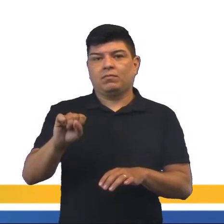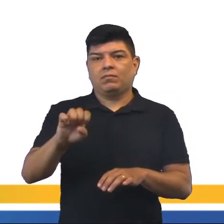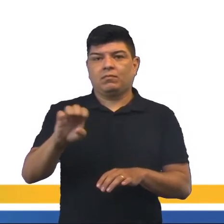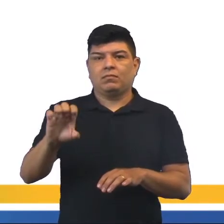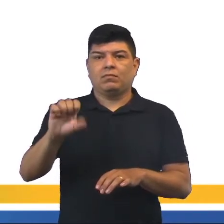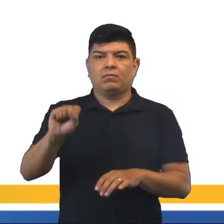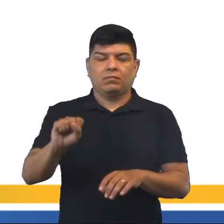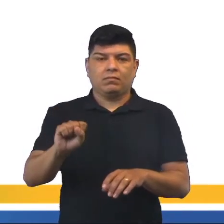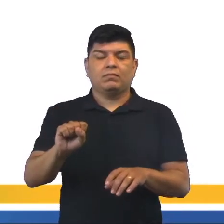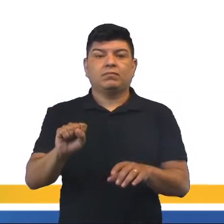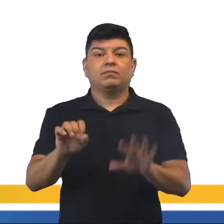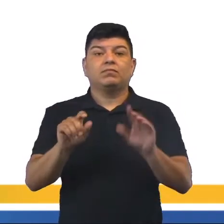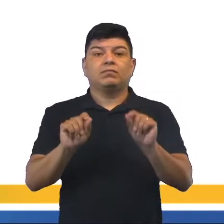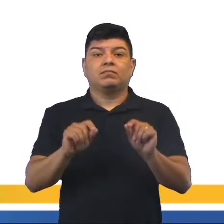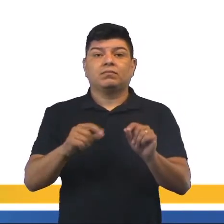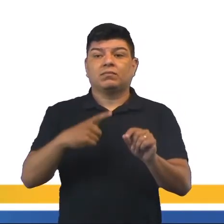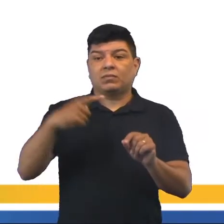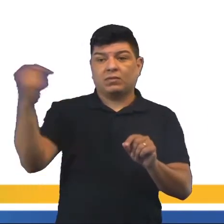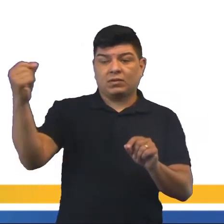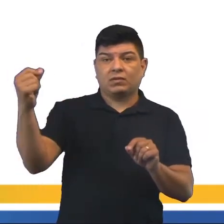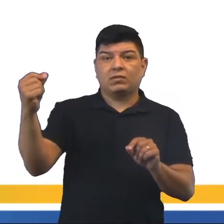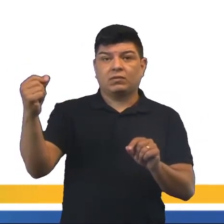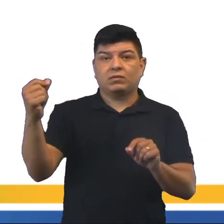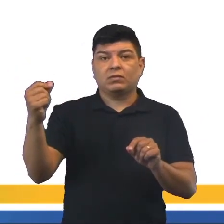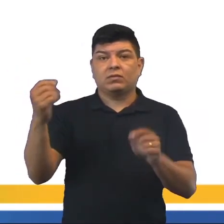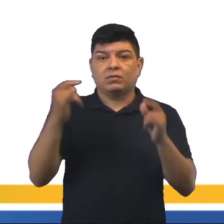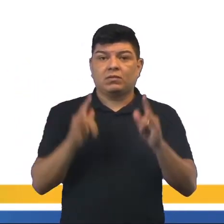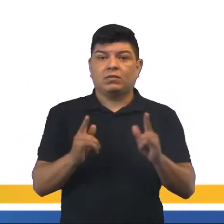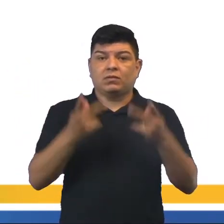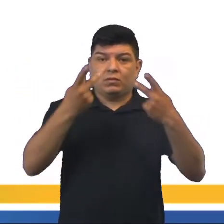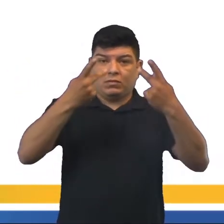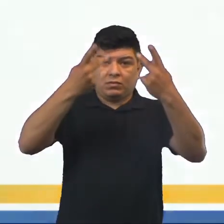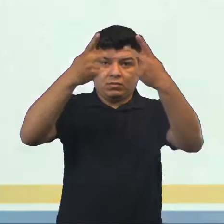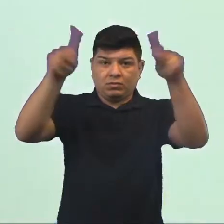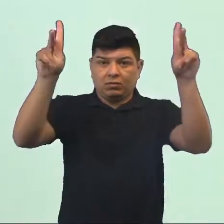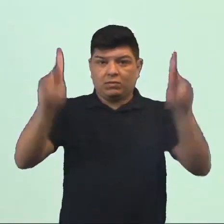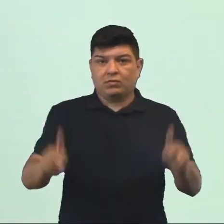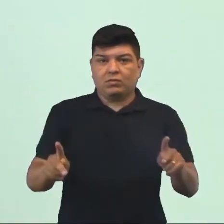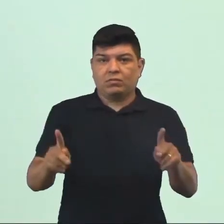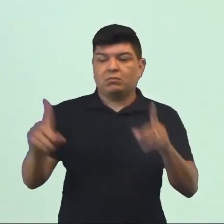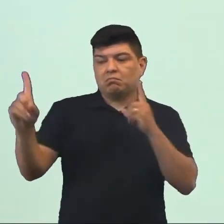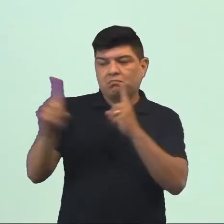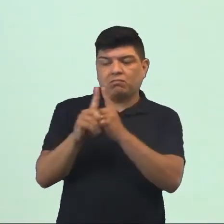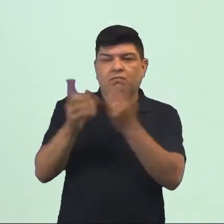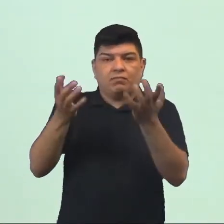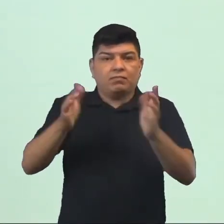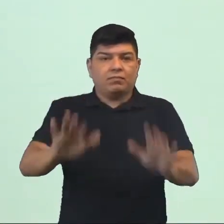das mãos de Figueiredo, que saiu pelos fundos do palácio para não ter que encarar o seu desafeto.